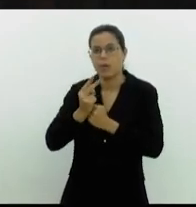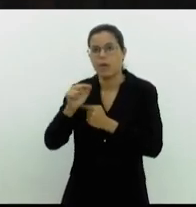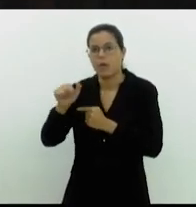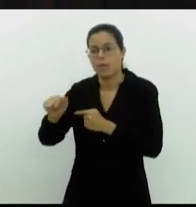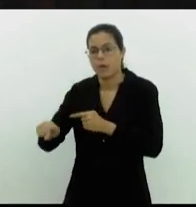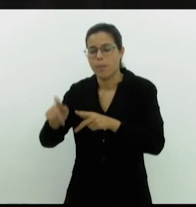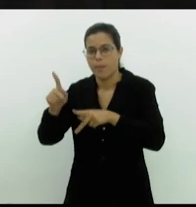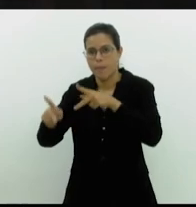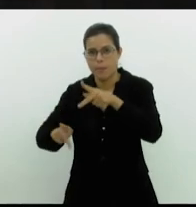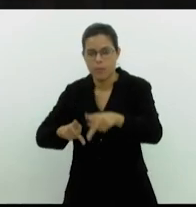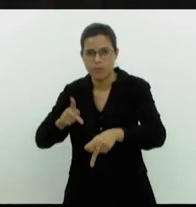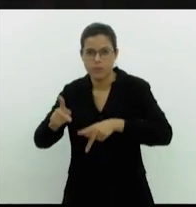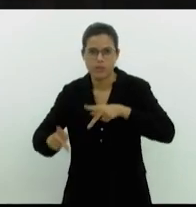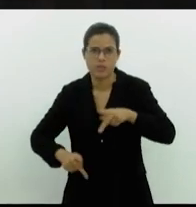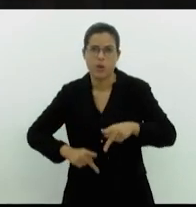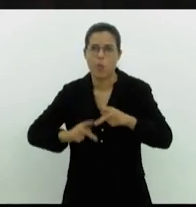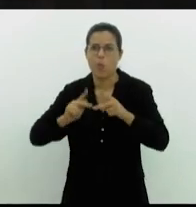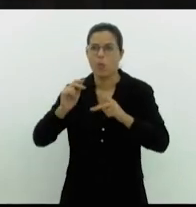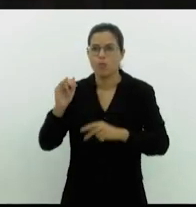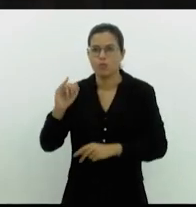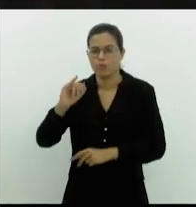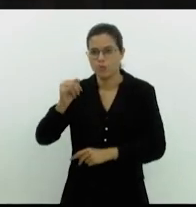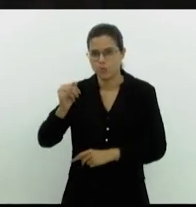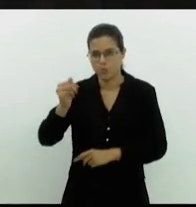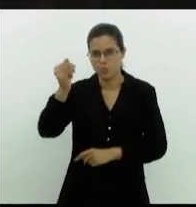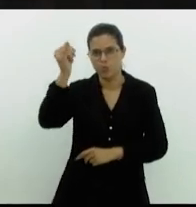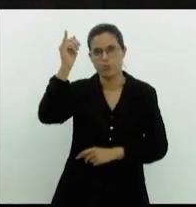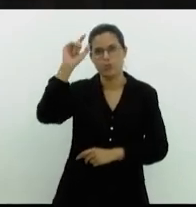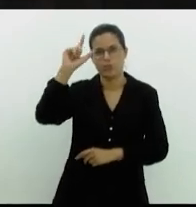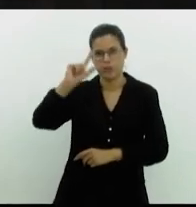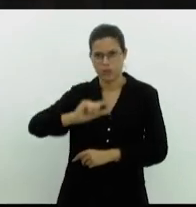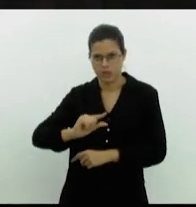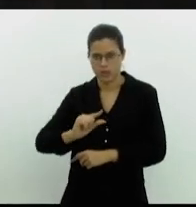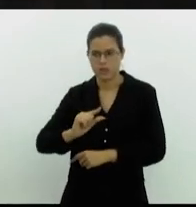com juros subsidiados. Olha